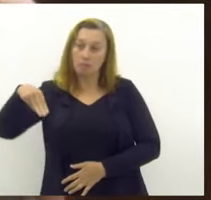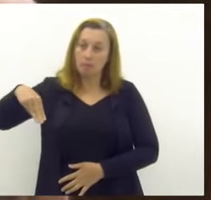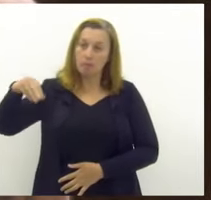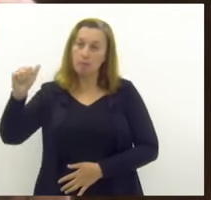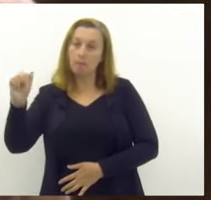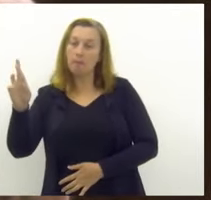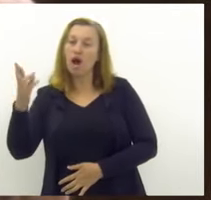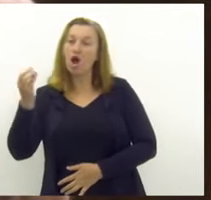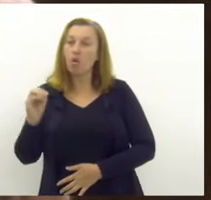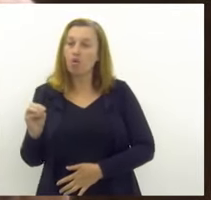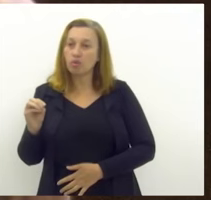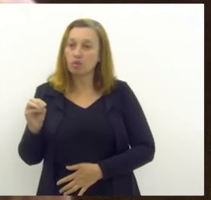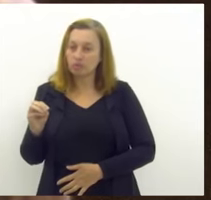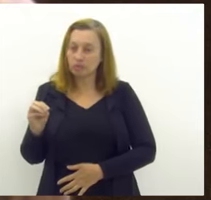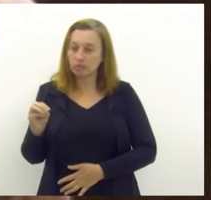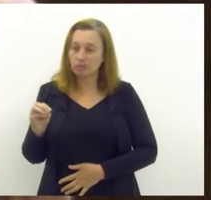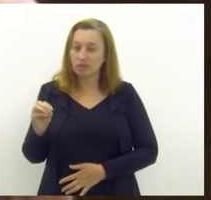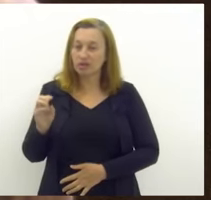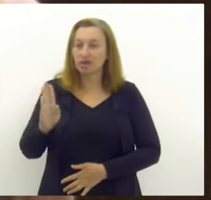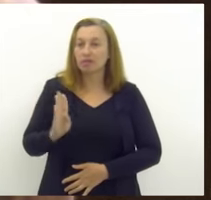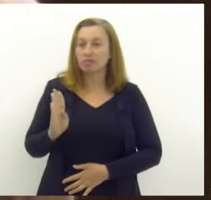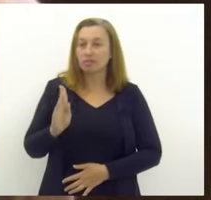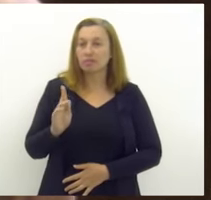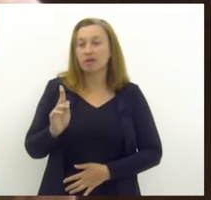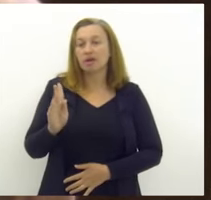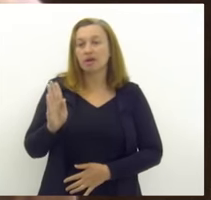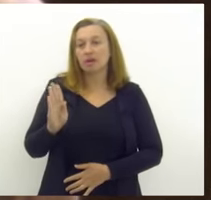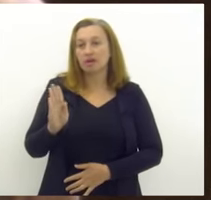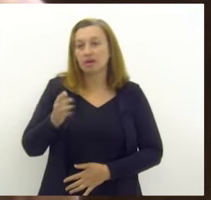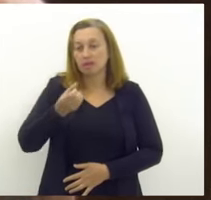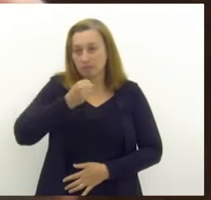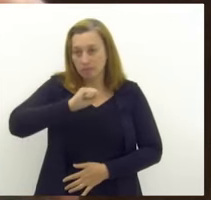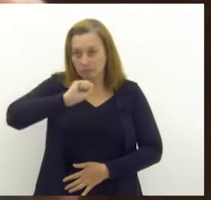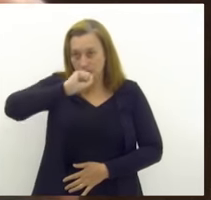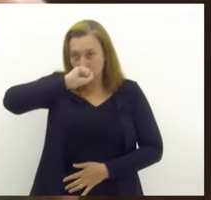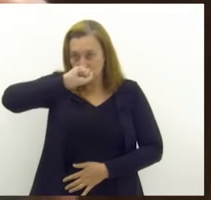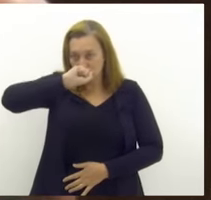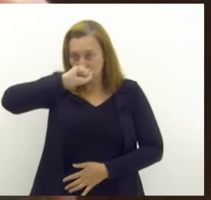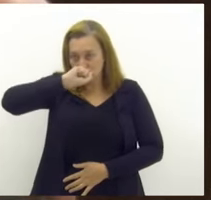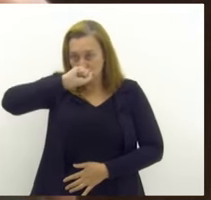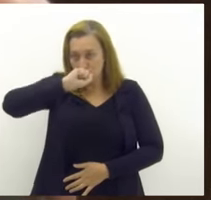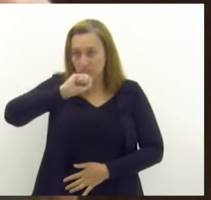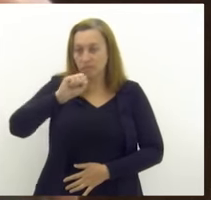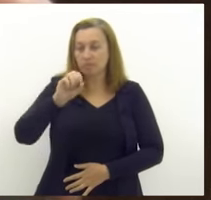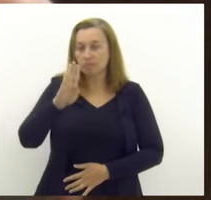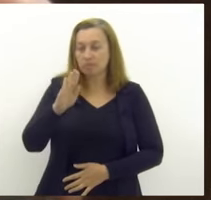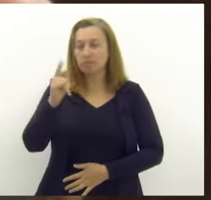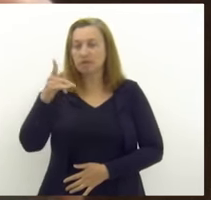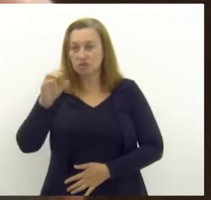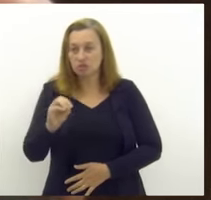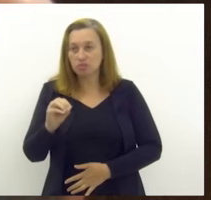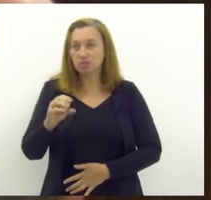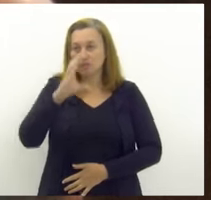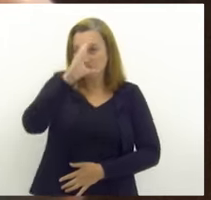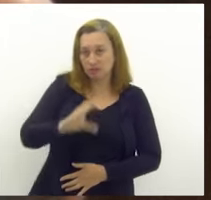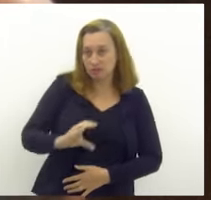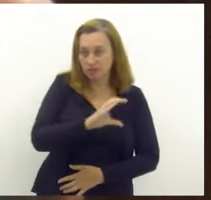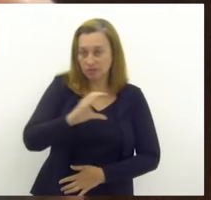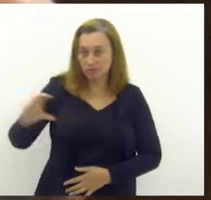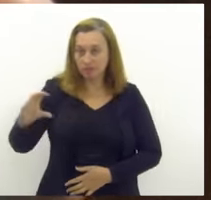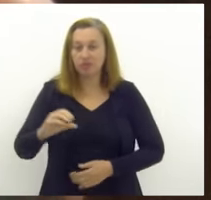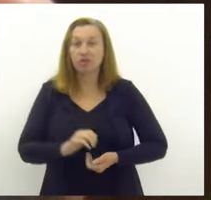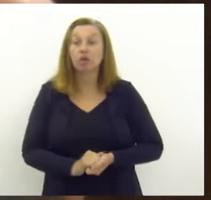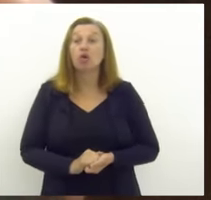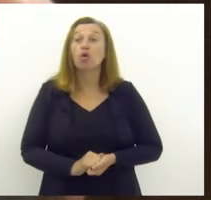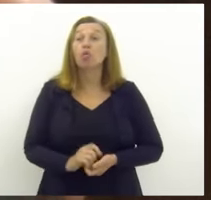Morelli Bispo da Igreja Católica Apostólica Romana aí Fiquei imaginando o que levou